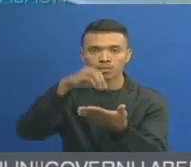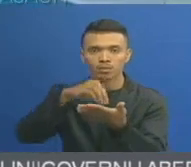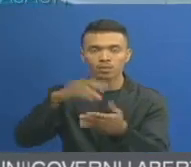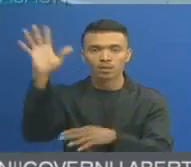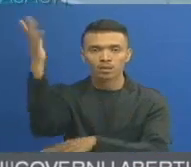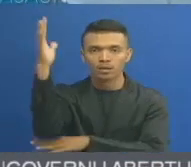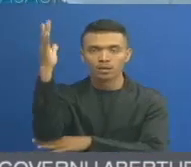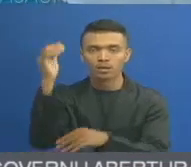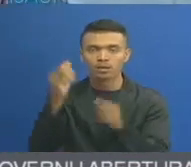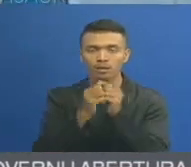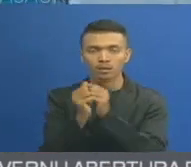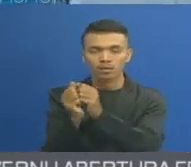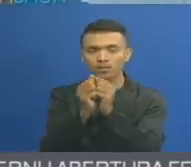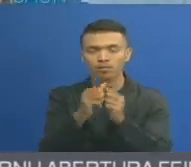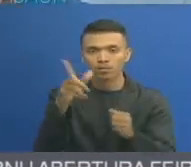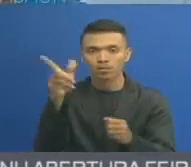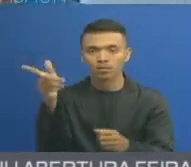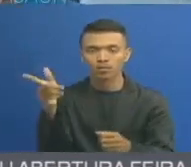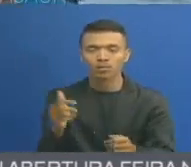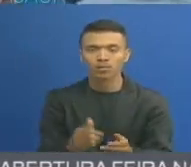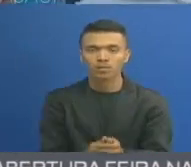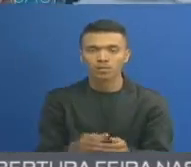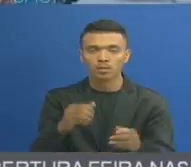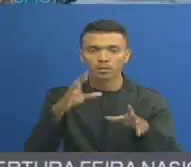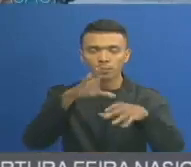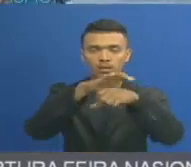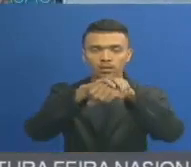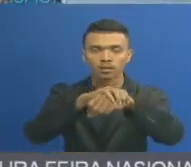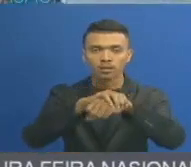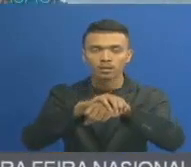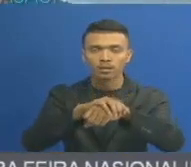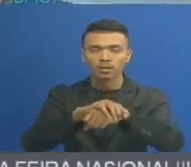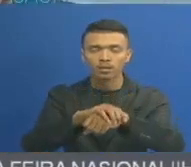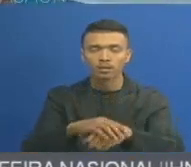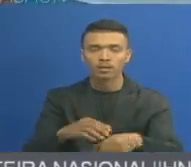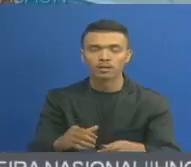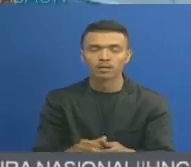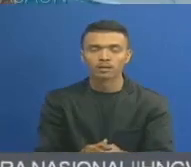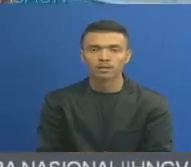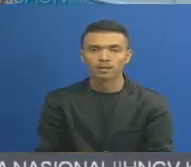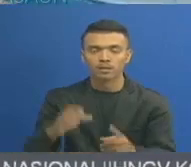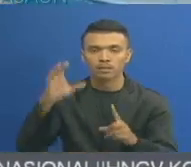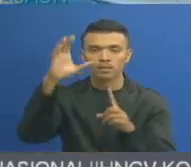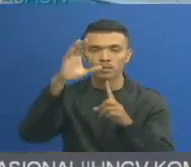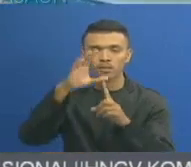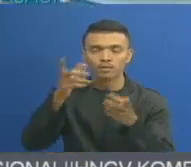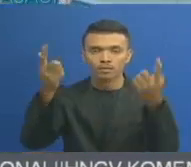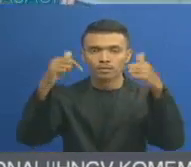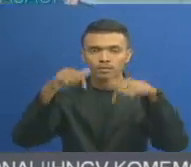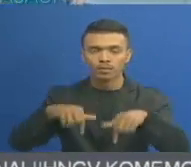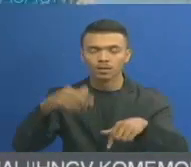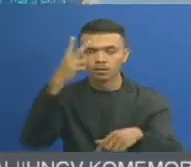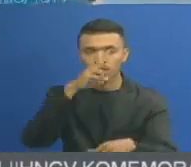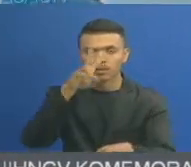hamutu covid ranul kita halu apresan hose ke au pokor ni samba sefisi sefi bisa mai kera identifike